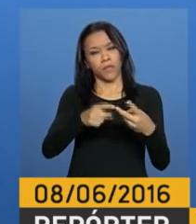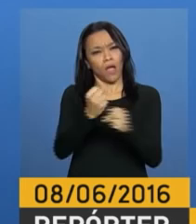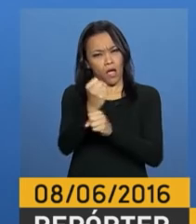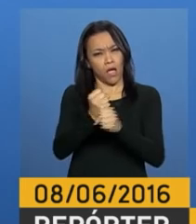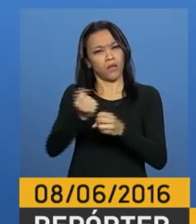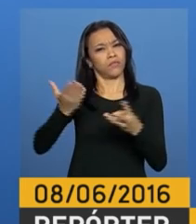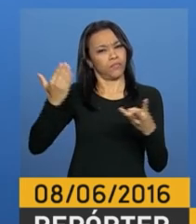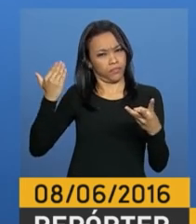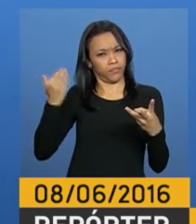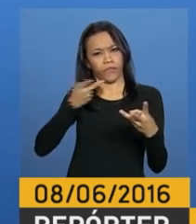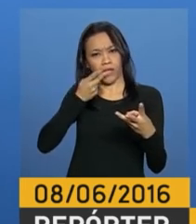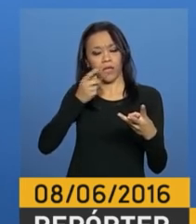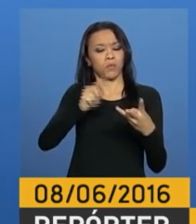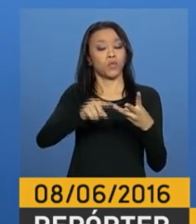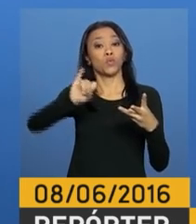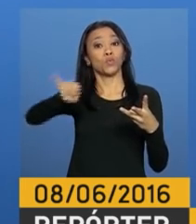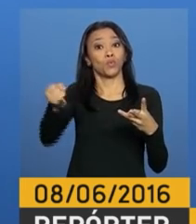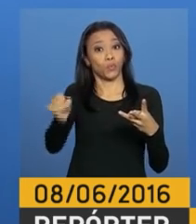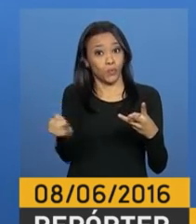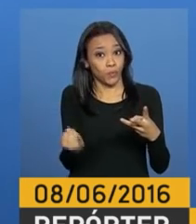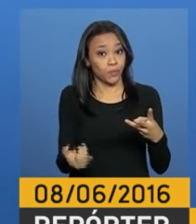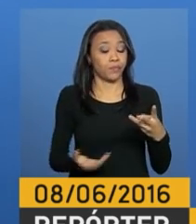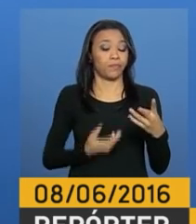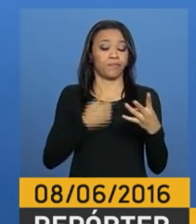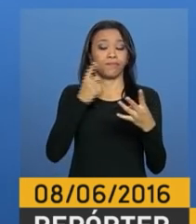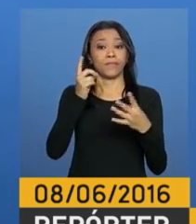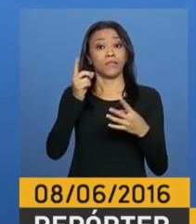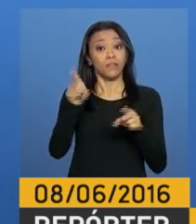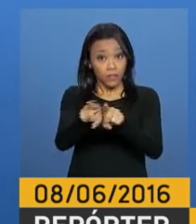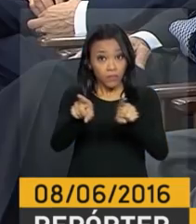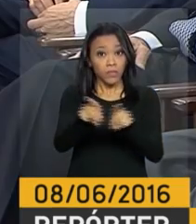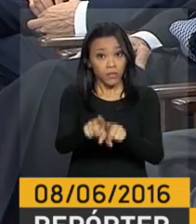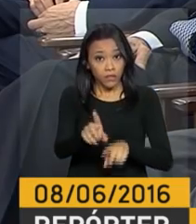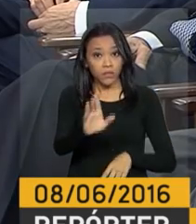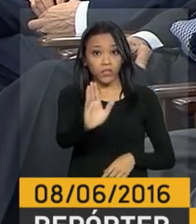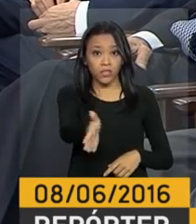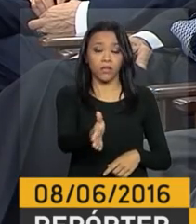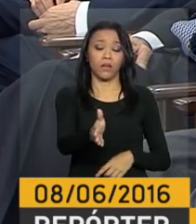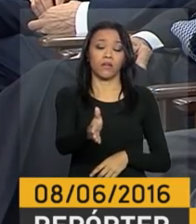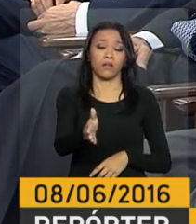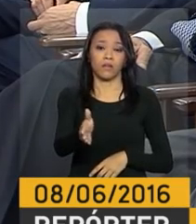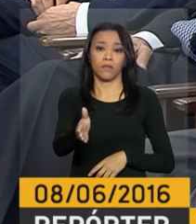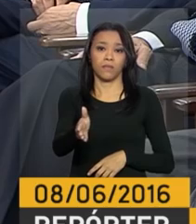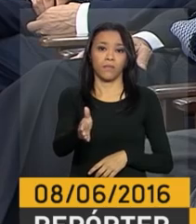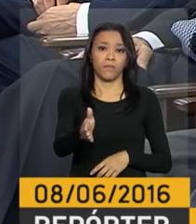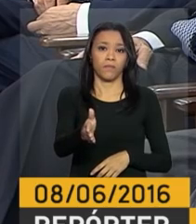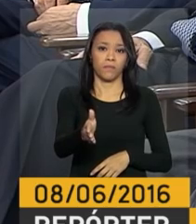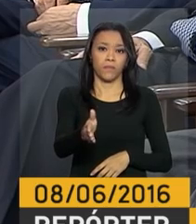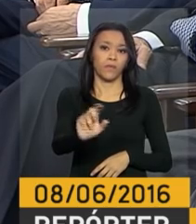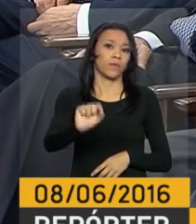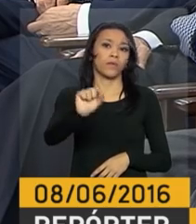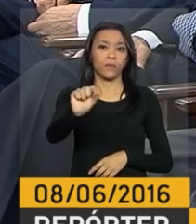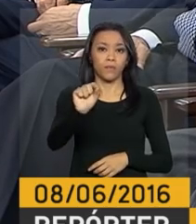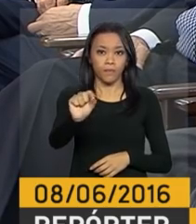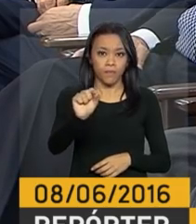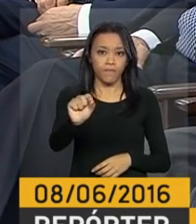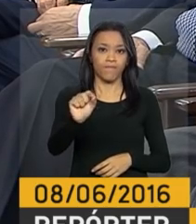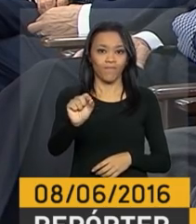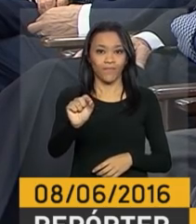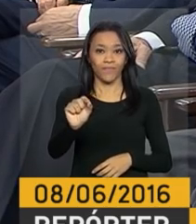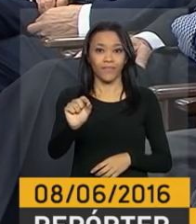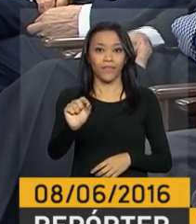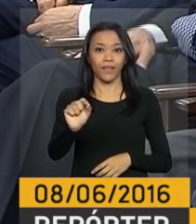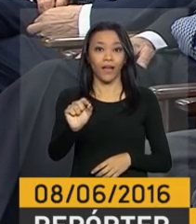falamos sobre juros e até se chegou a a se a se